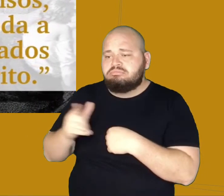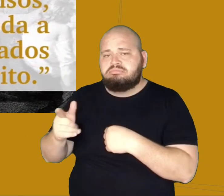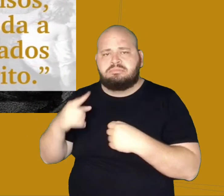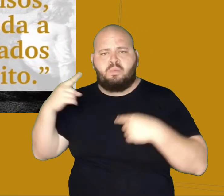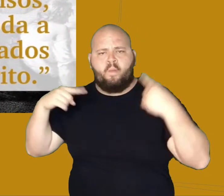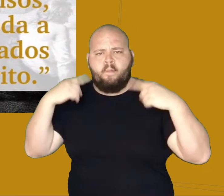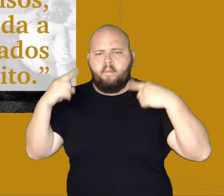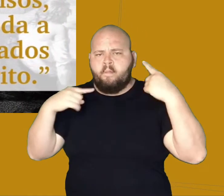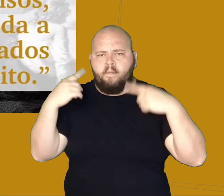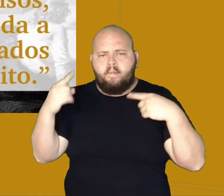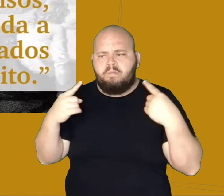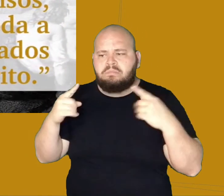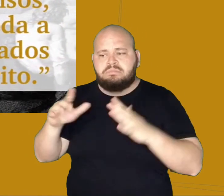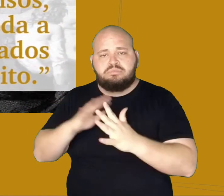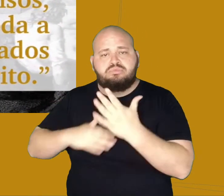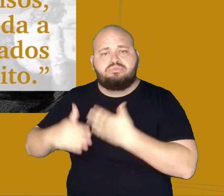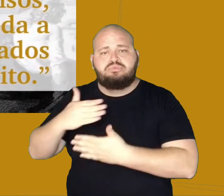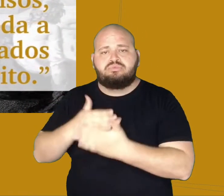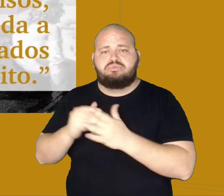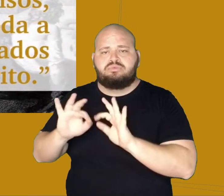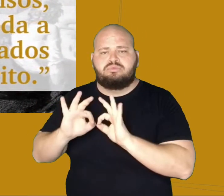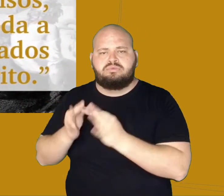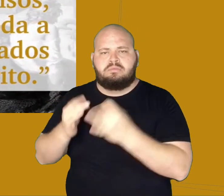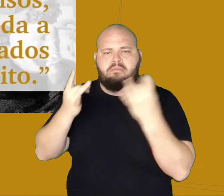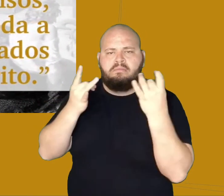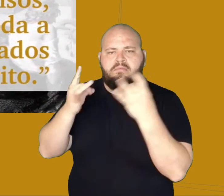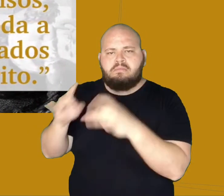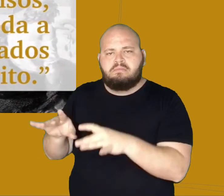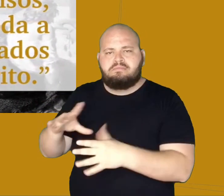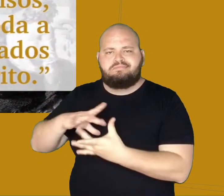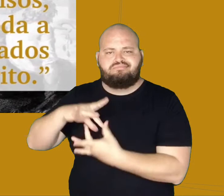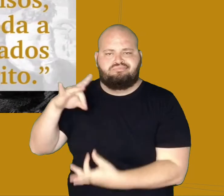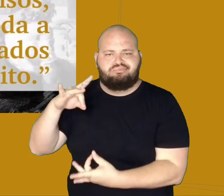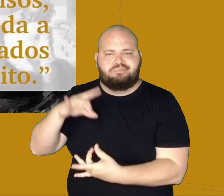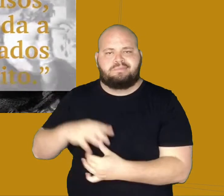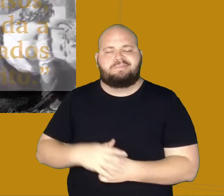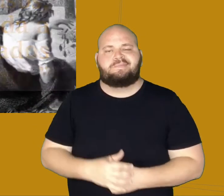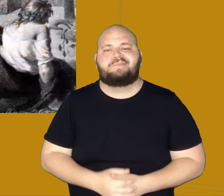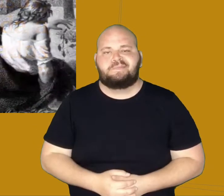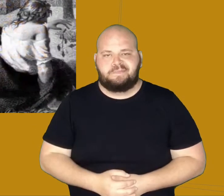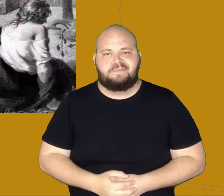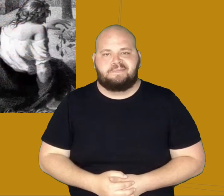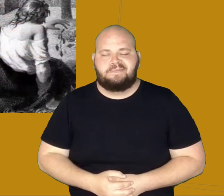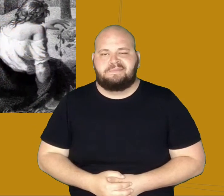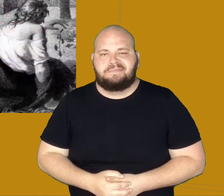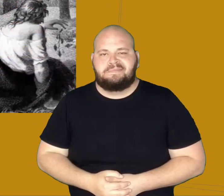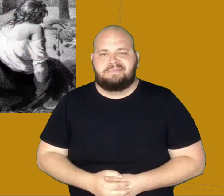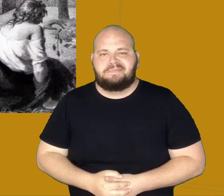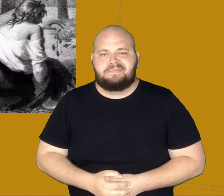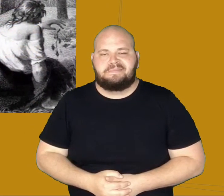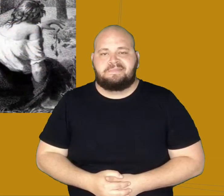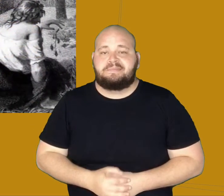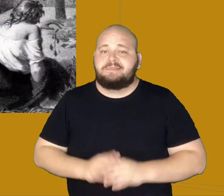eram monomaníacos, era toda a família de deserdados do espírito.